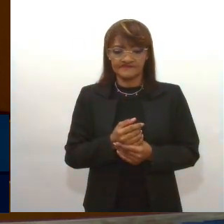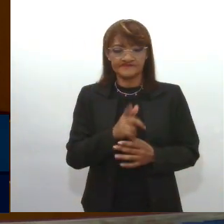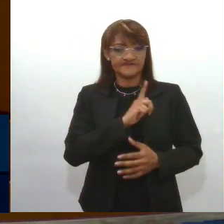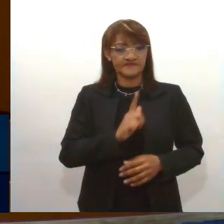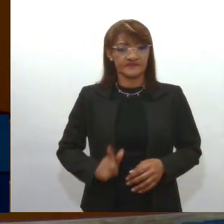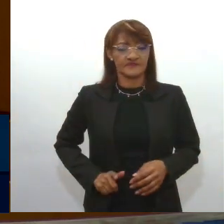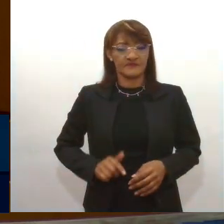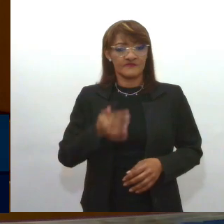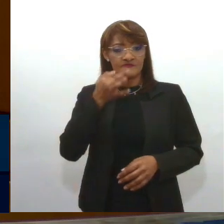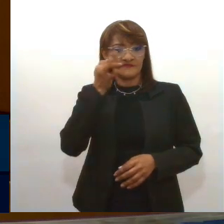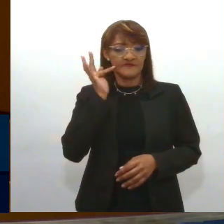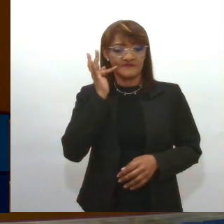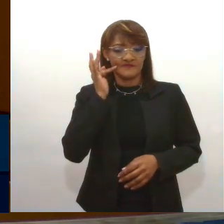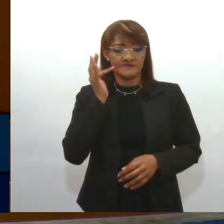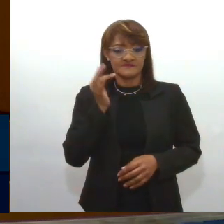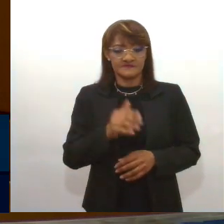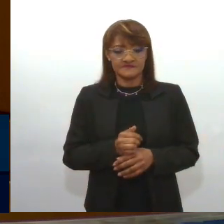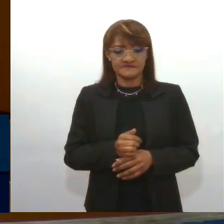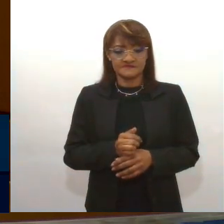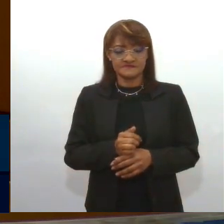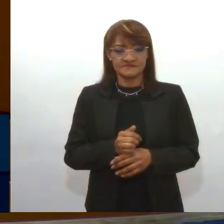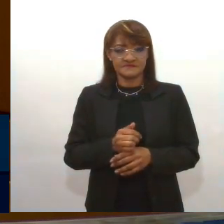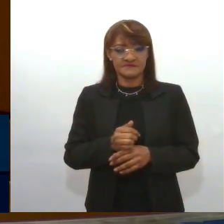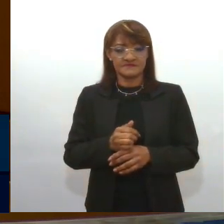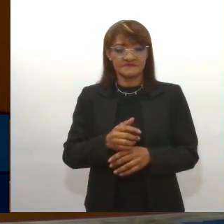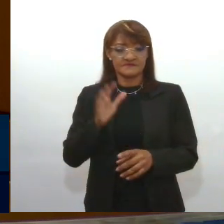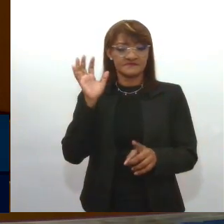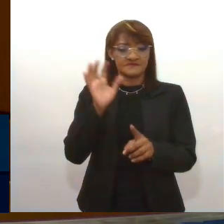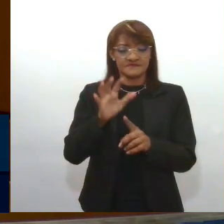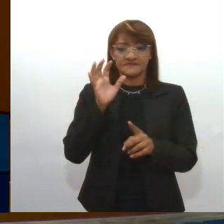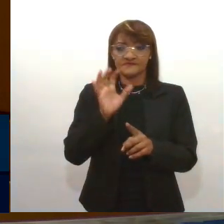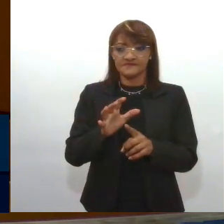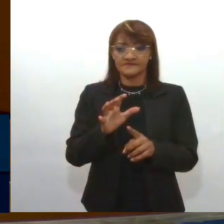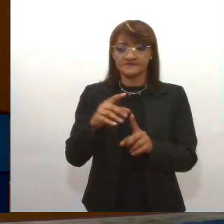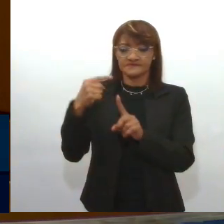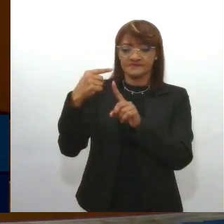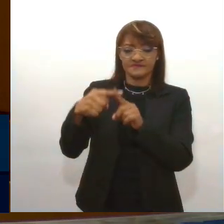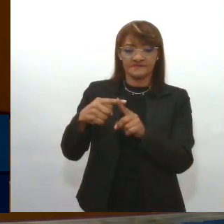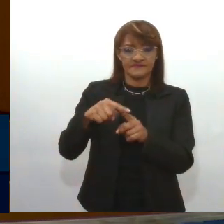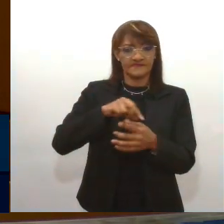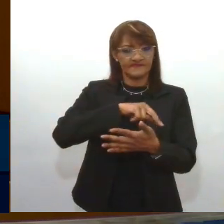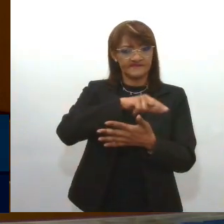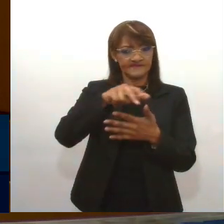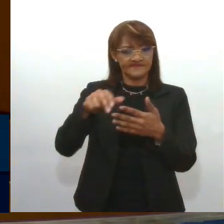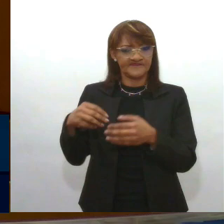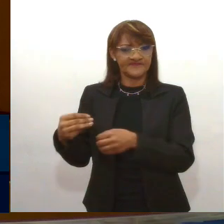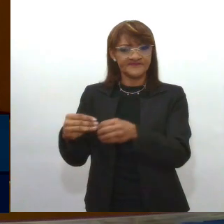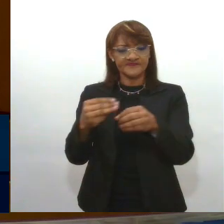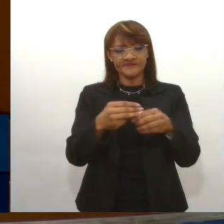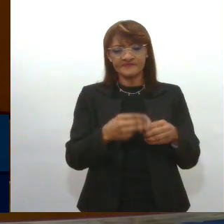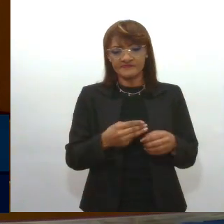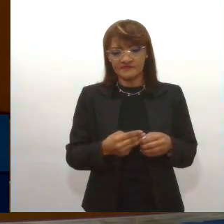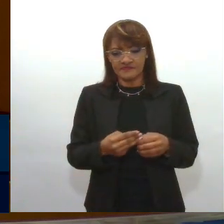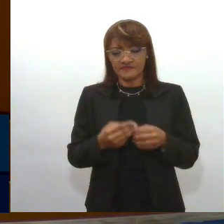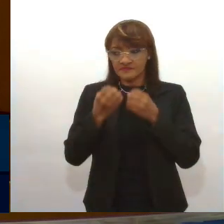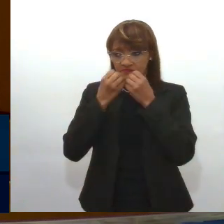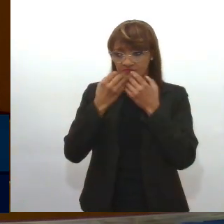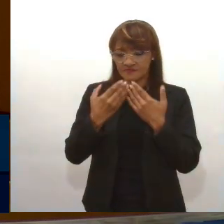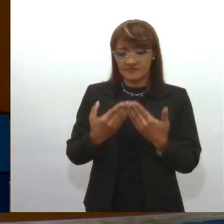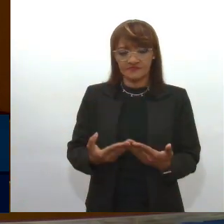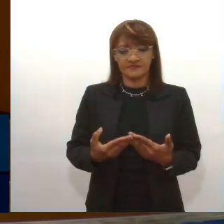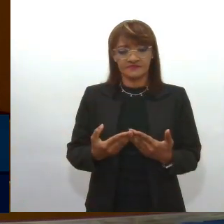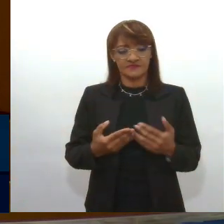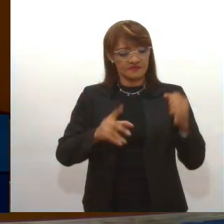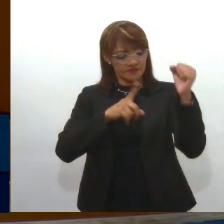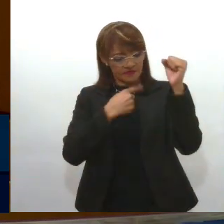positivamente no resultado das eleições de diversos municípios e aqui eu dest com a liderança e a força política do governador Fábio